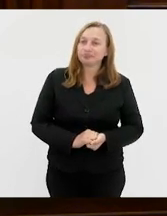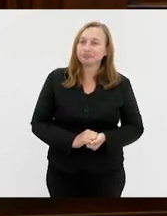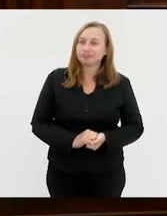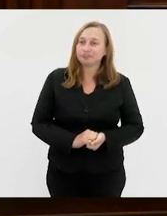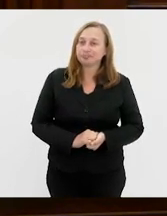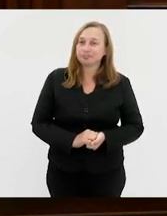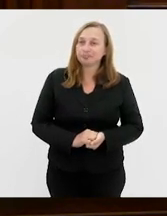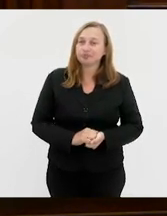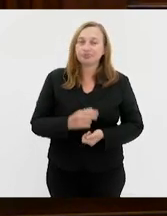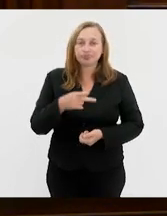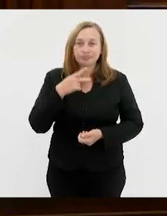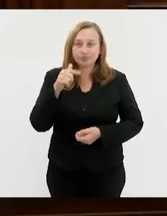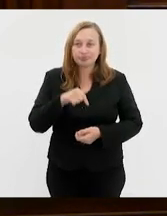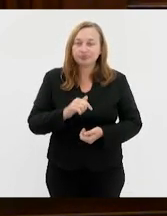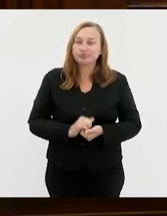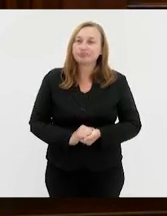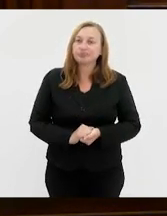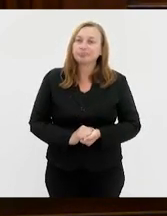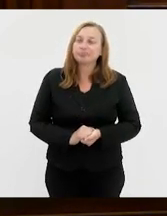falar aqui.